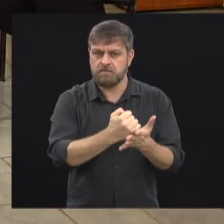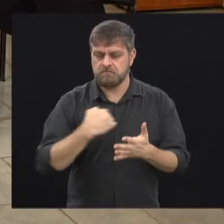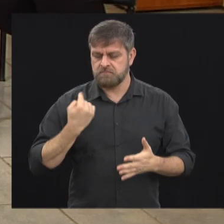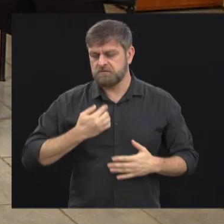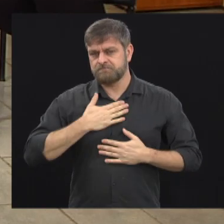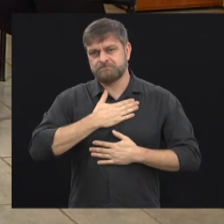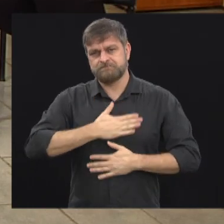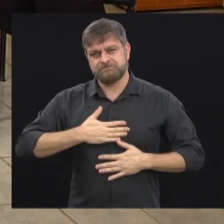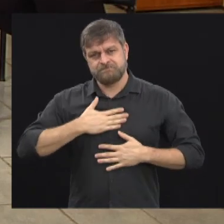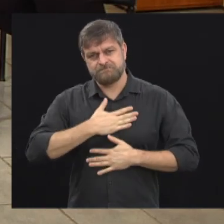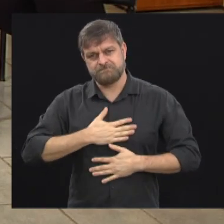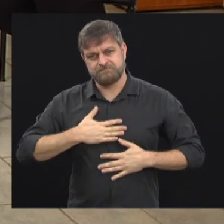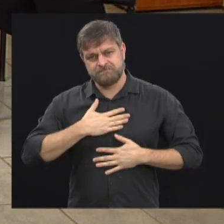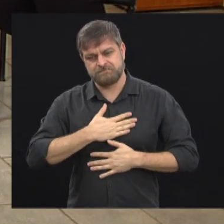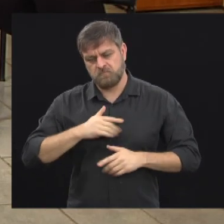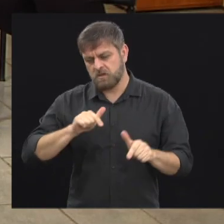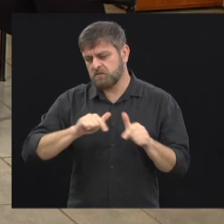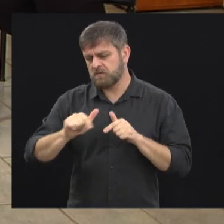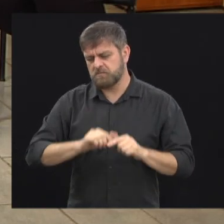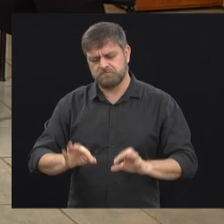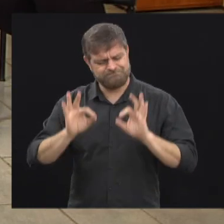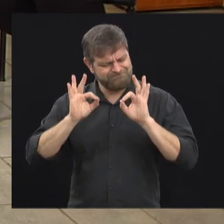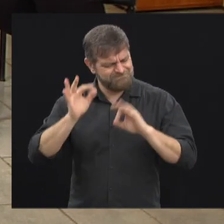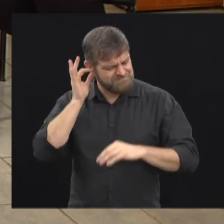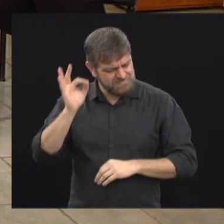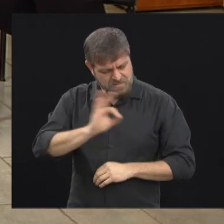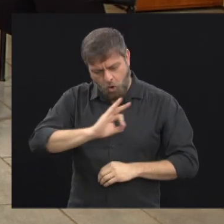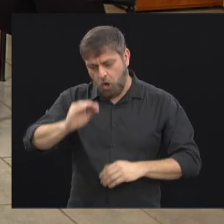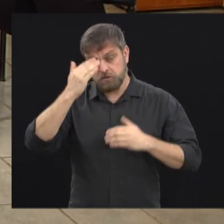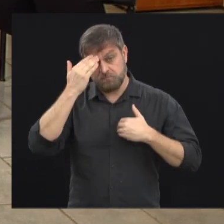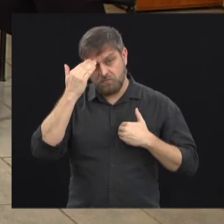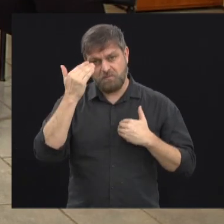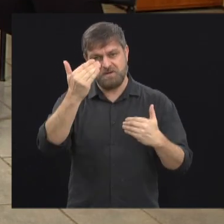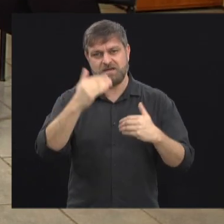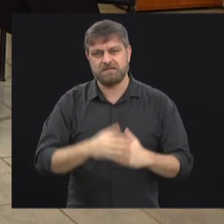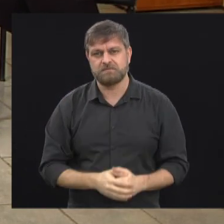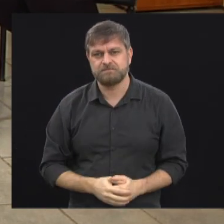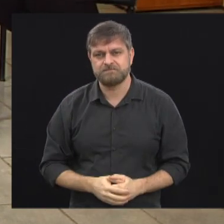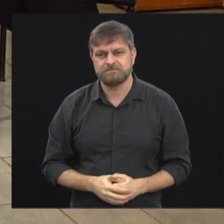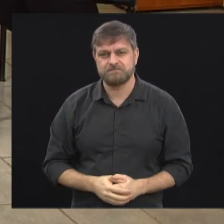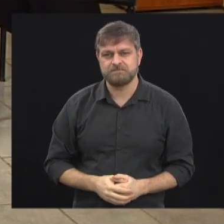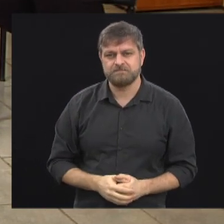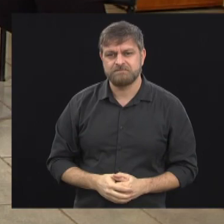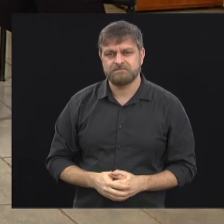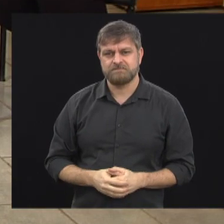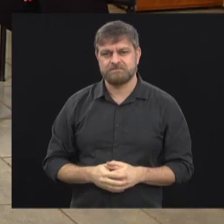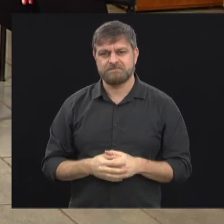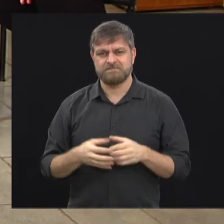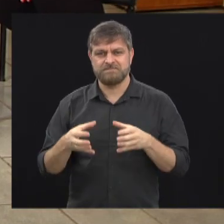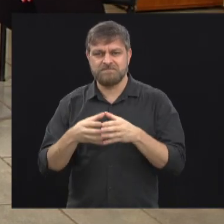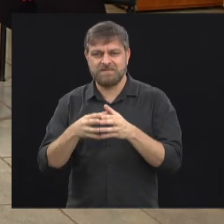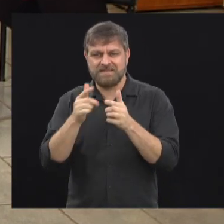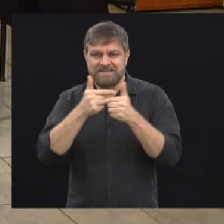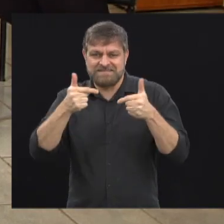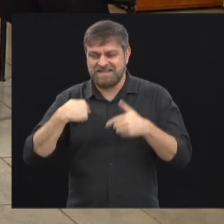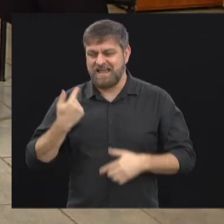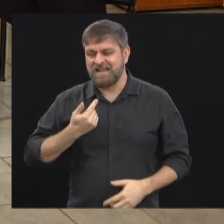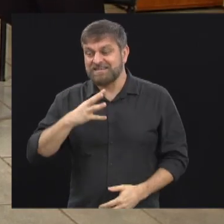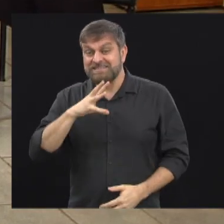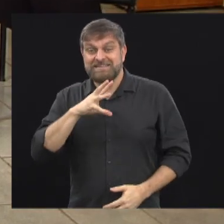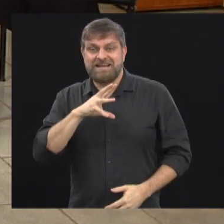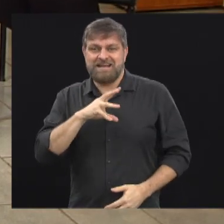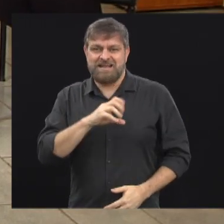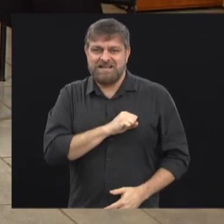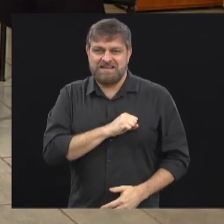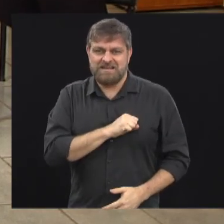a satisfação desse trabalho. Obrigada. Aqui é Sorri como... A gente ama o que faz, então